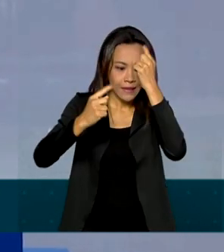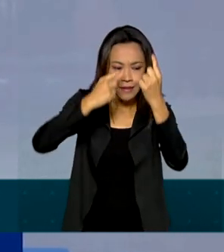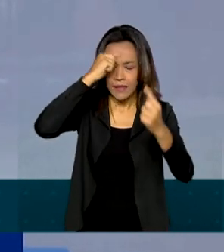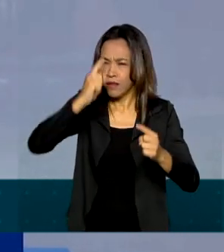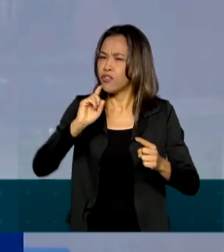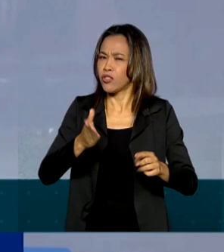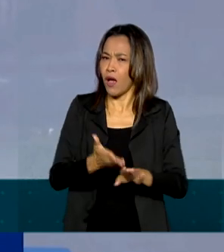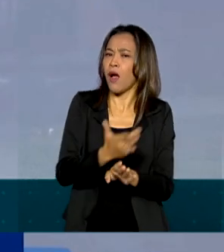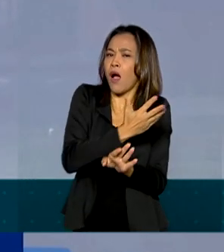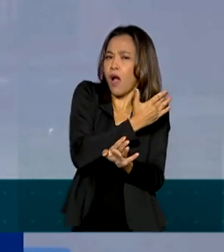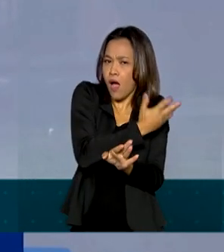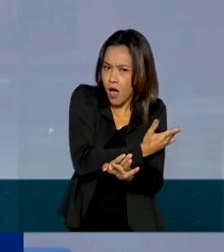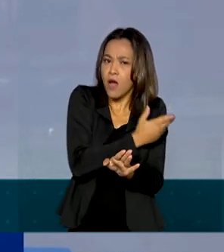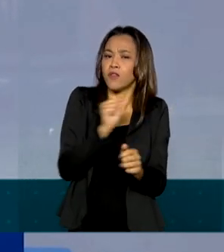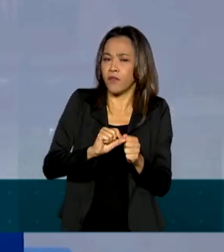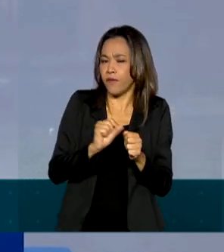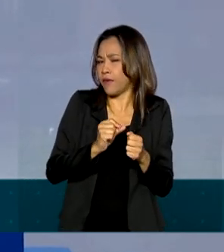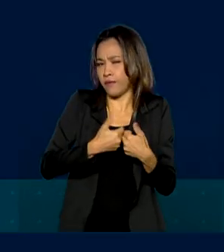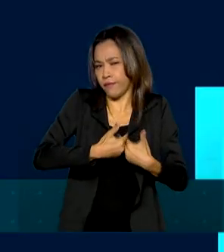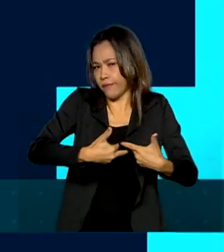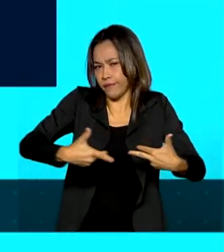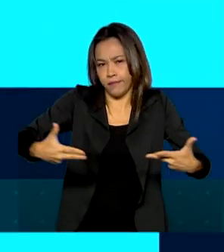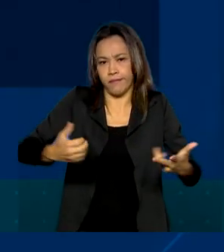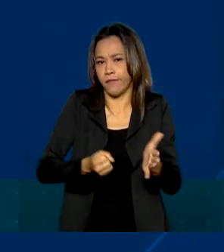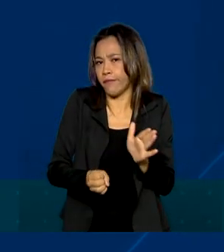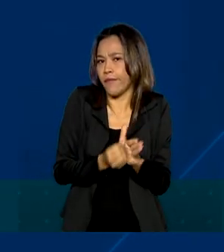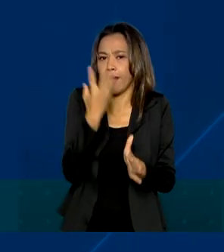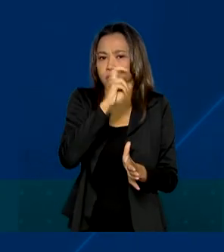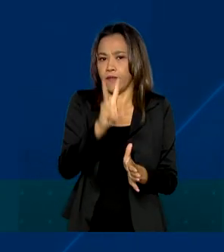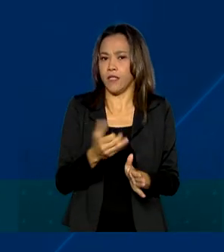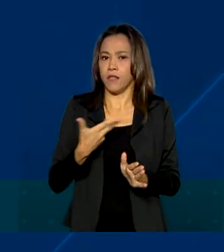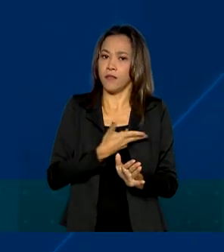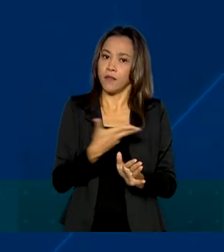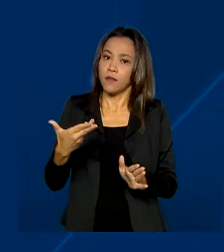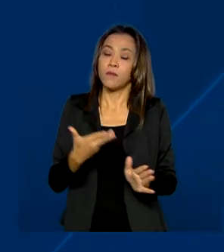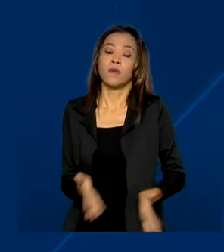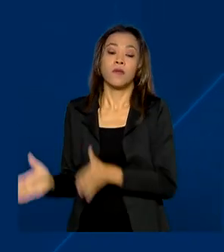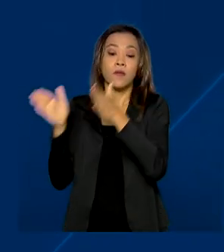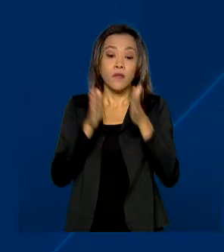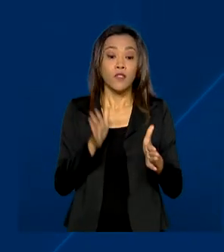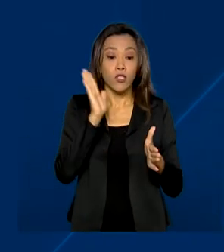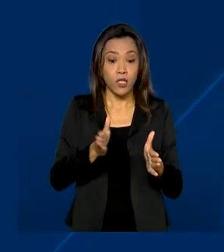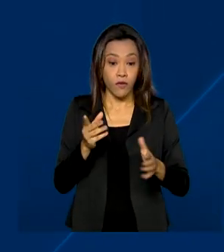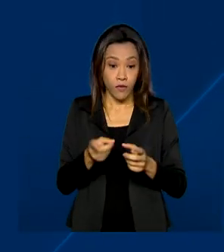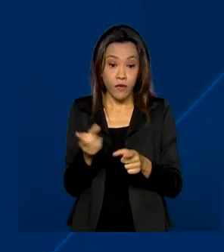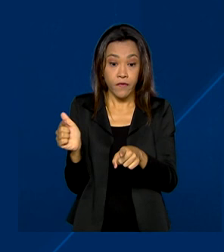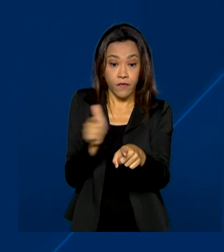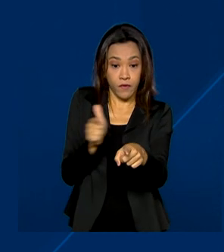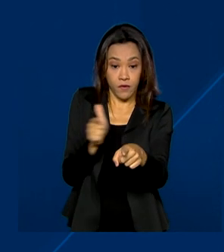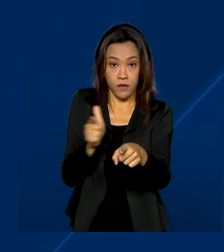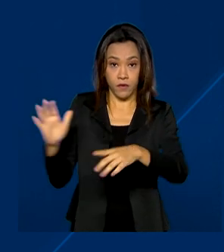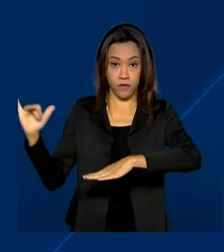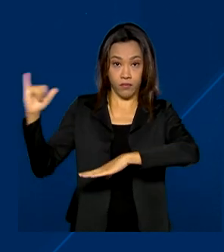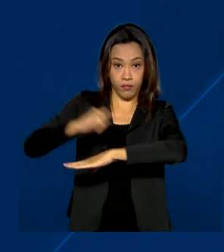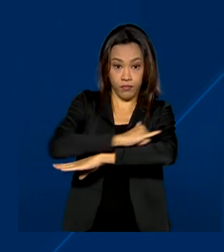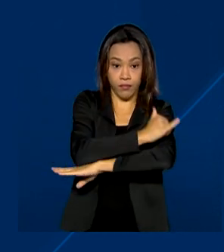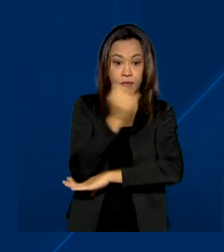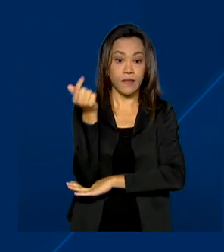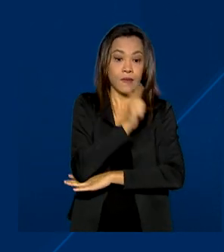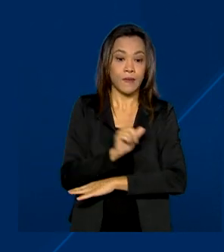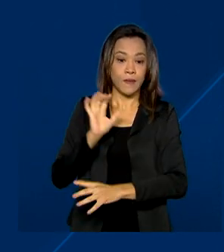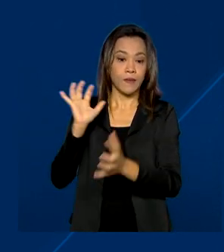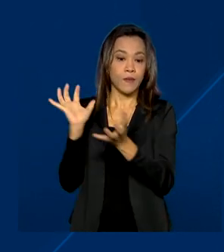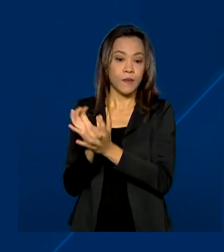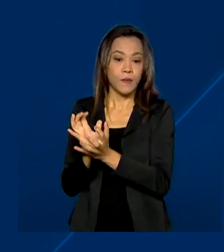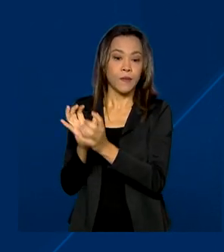isso várias vezes ao longo da sua história. Foram leiloados 22 terminais em 12 estados. A grande vencedora foi a companhia